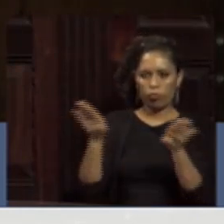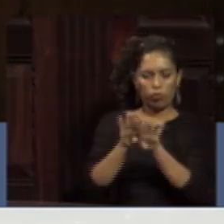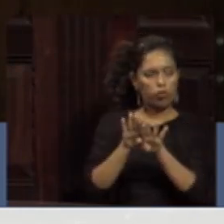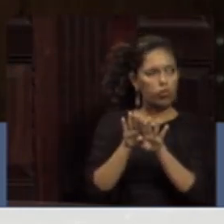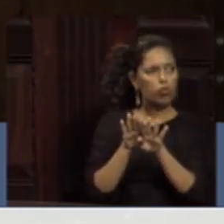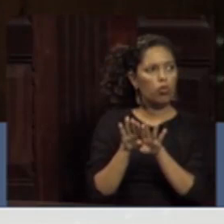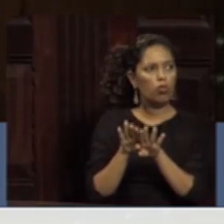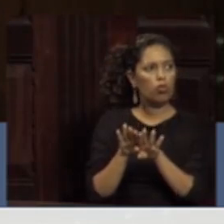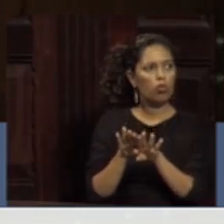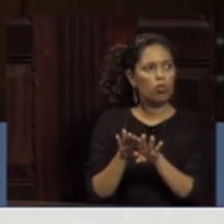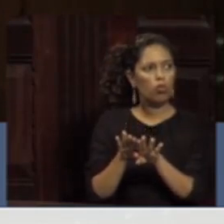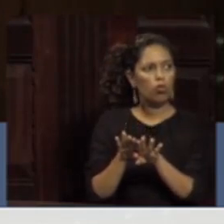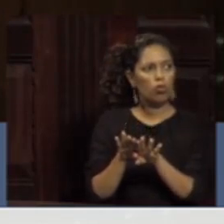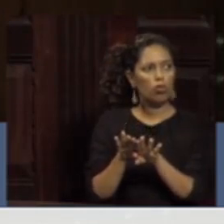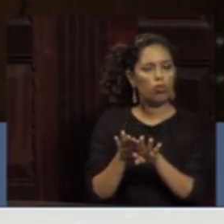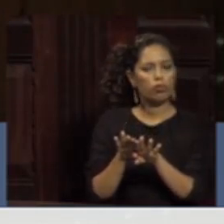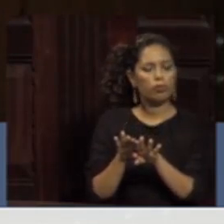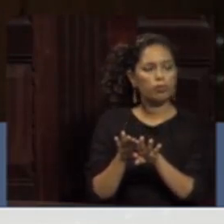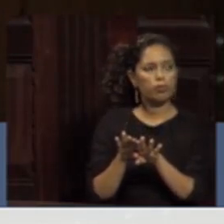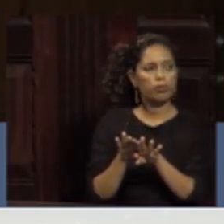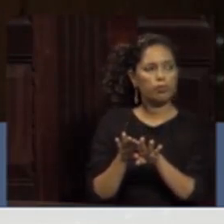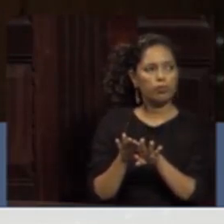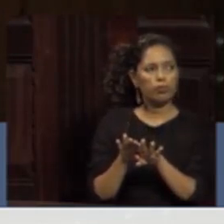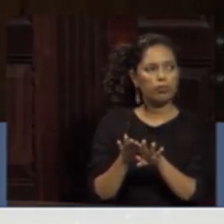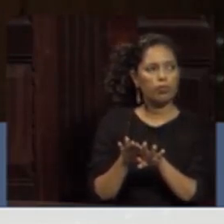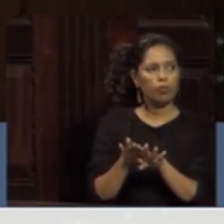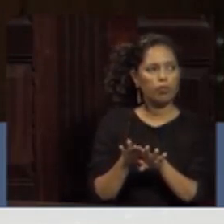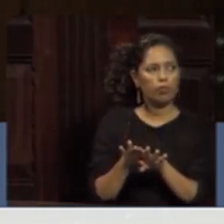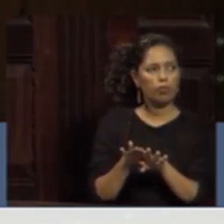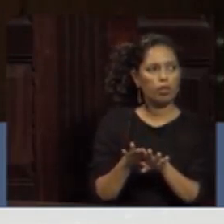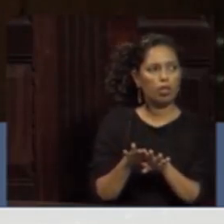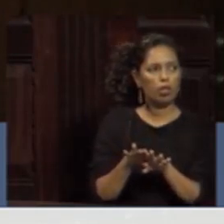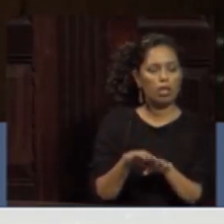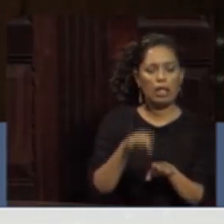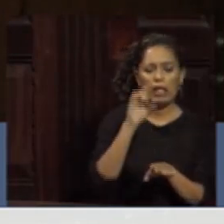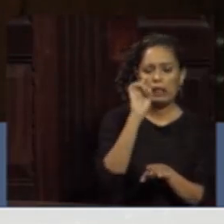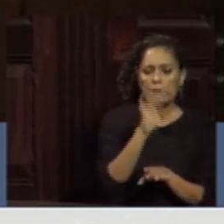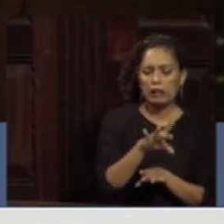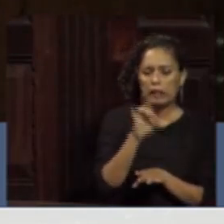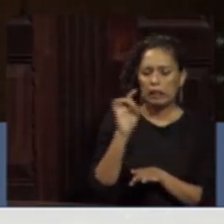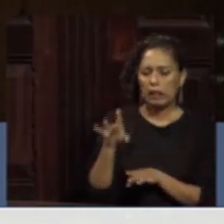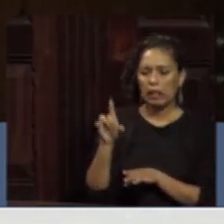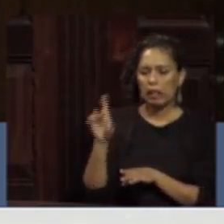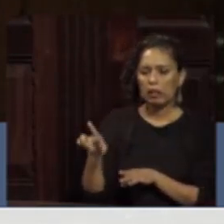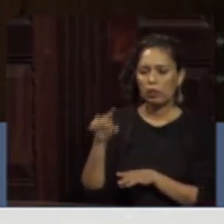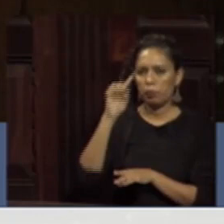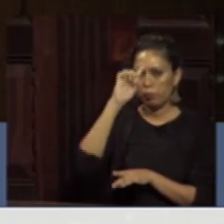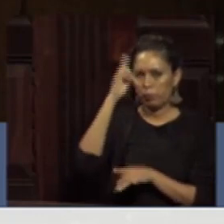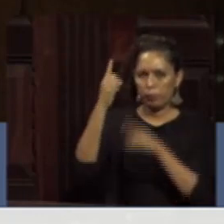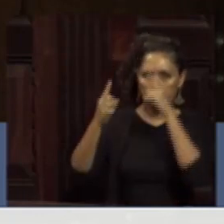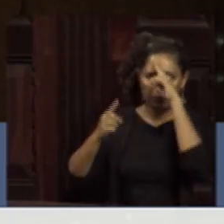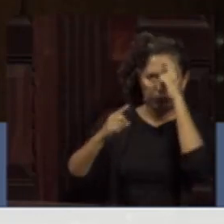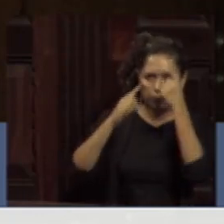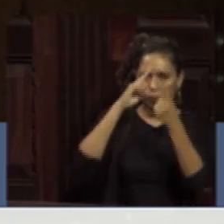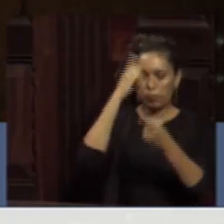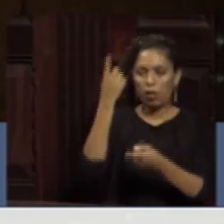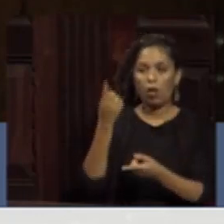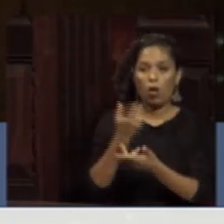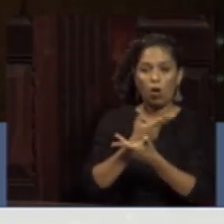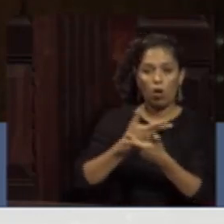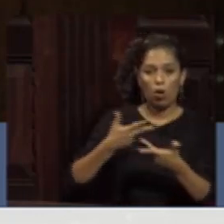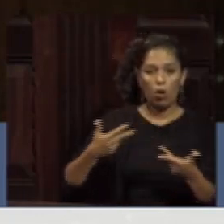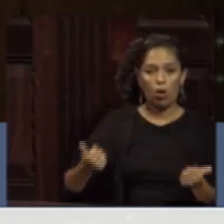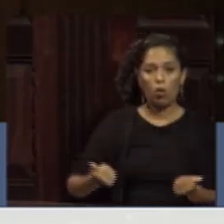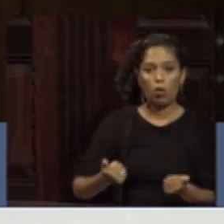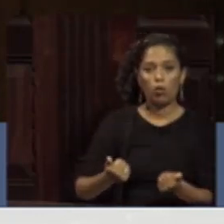Educação continua agindo de forma arbitrária, cada hora inventando uma novidade que vem colocando alunos